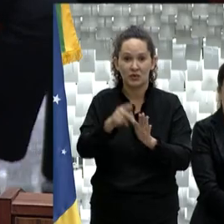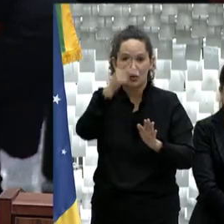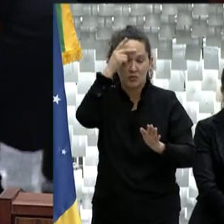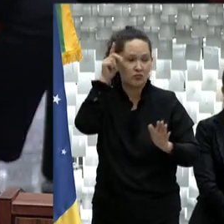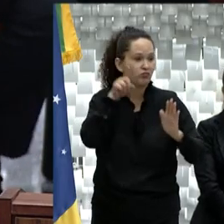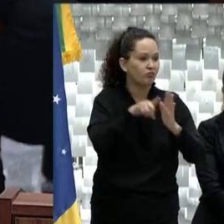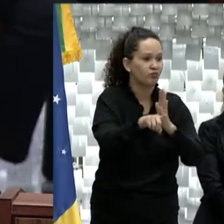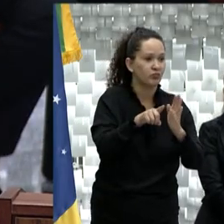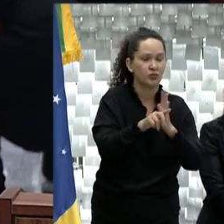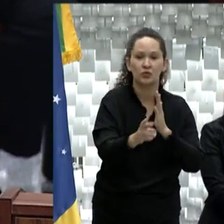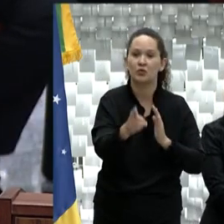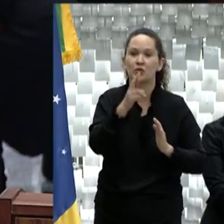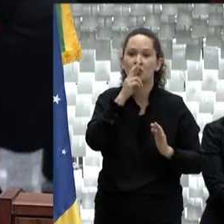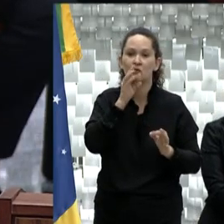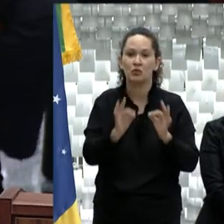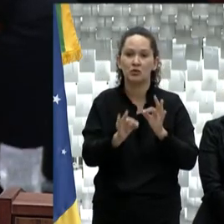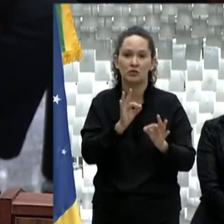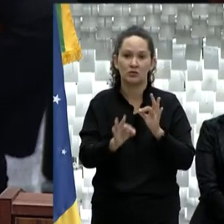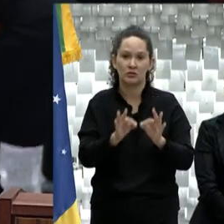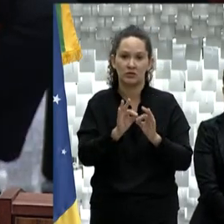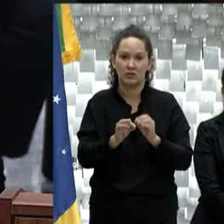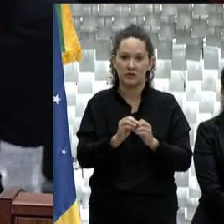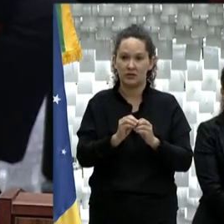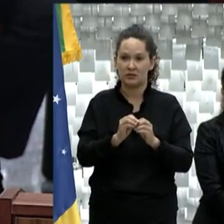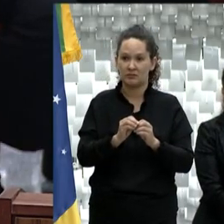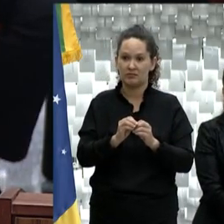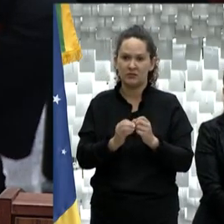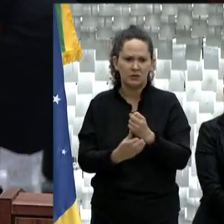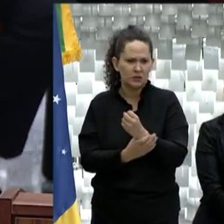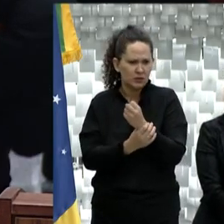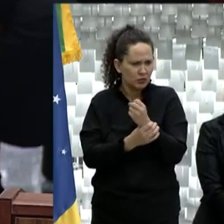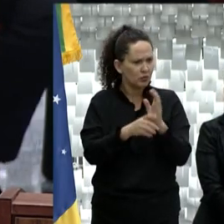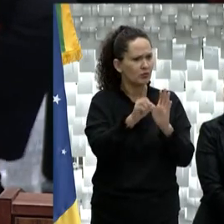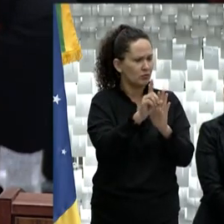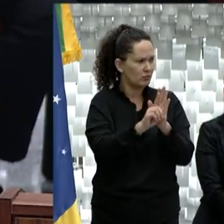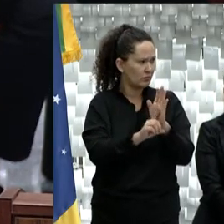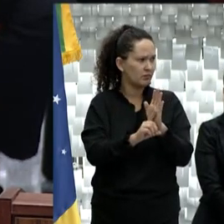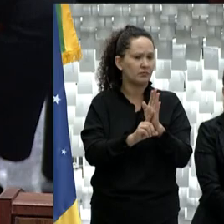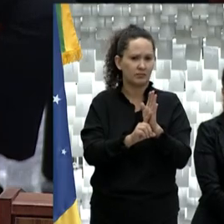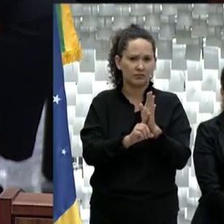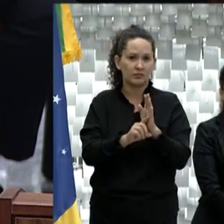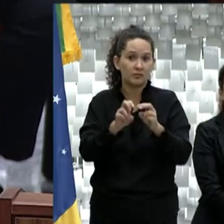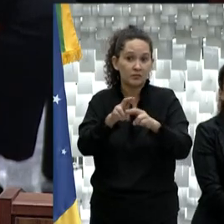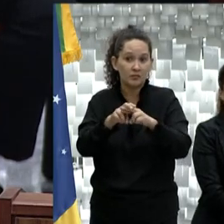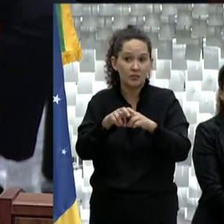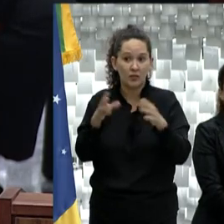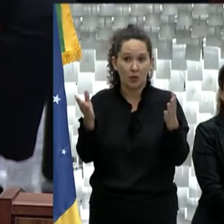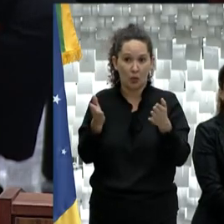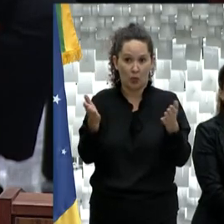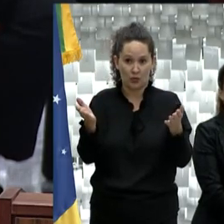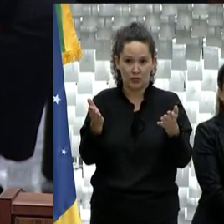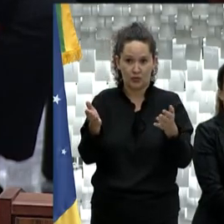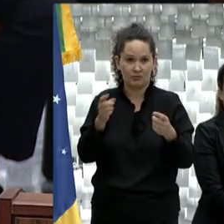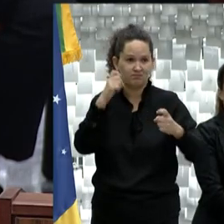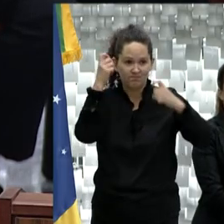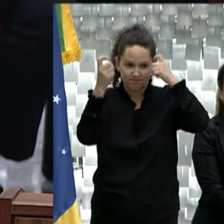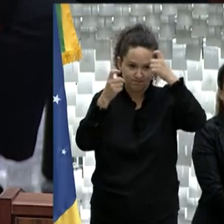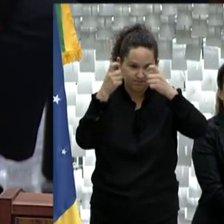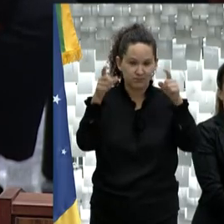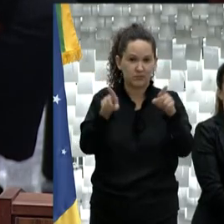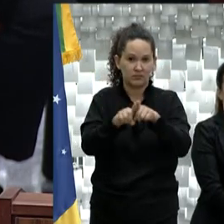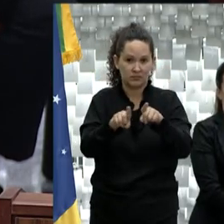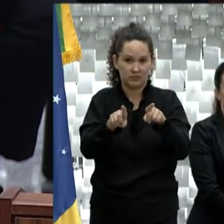respostas judiciais que lhes assegure direitos. Por isso, essa Corte preocupa-se